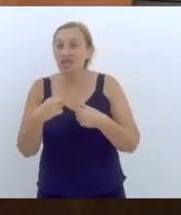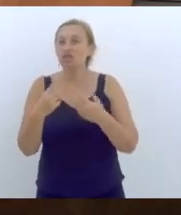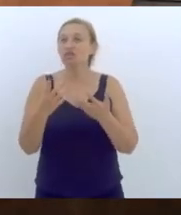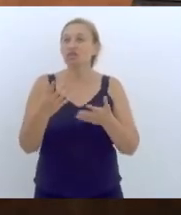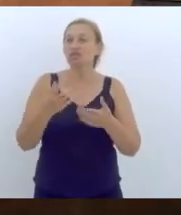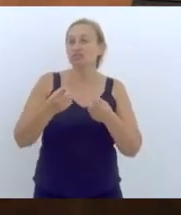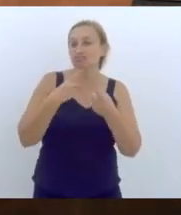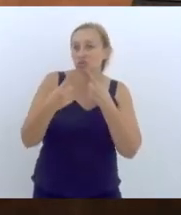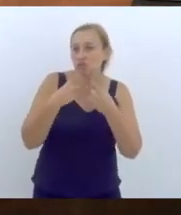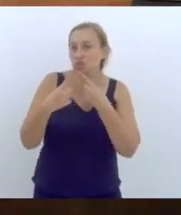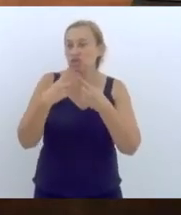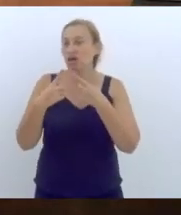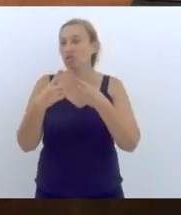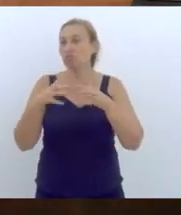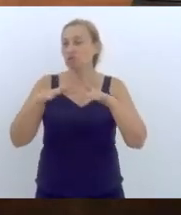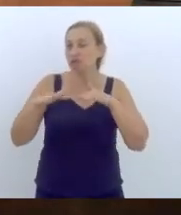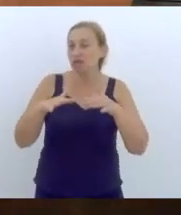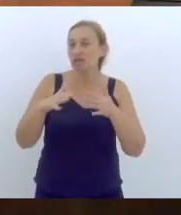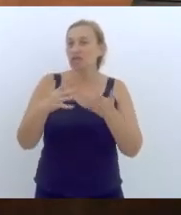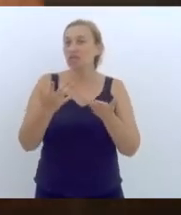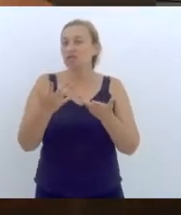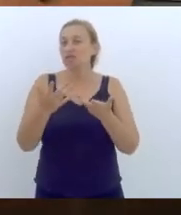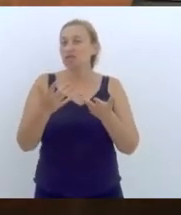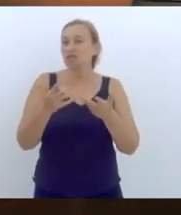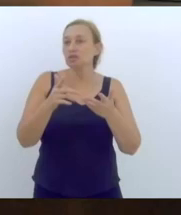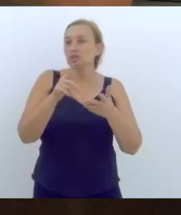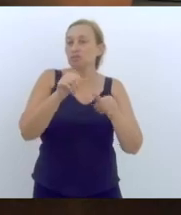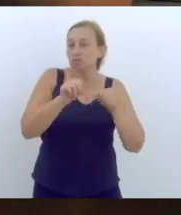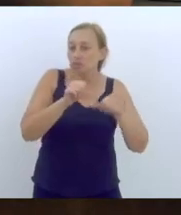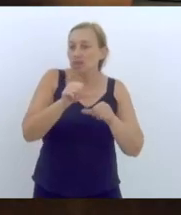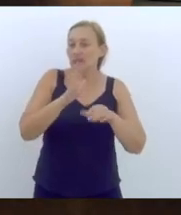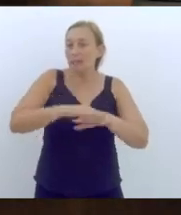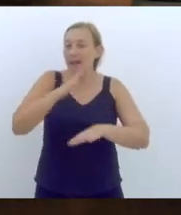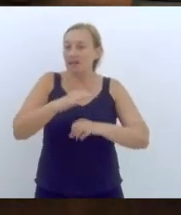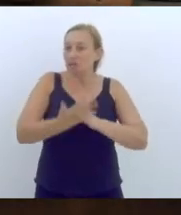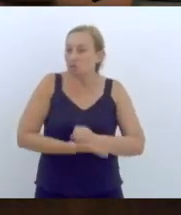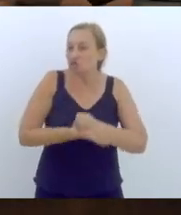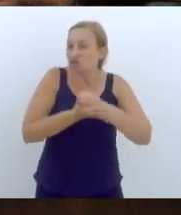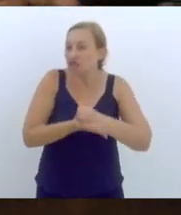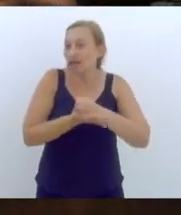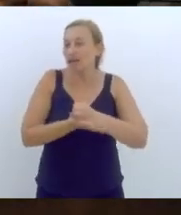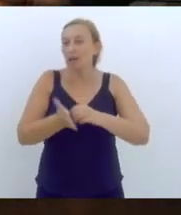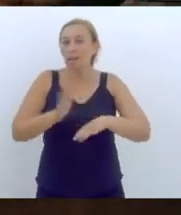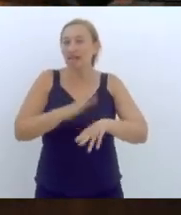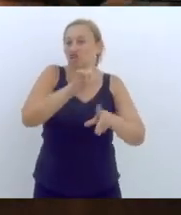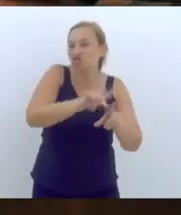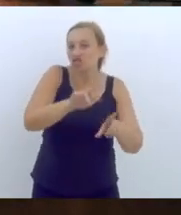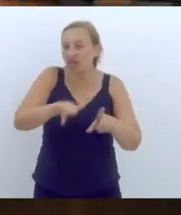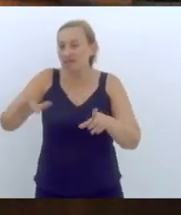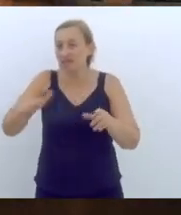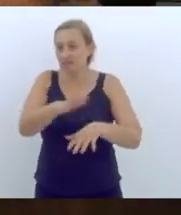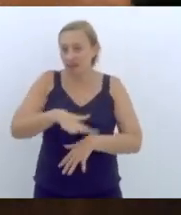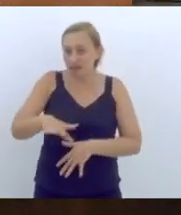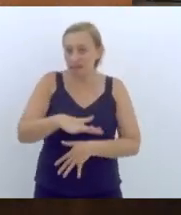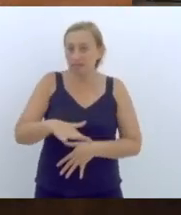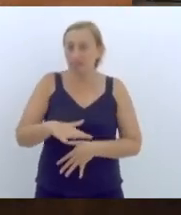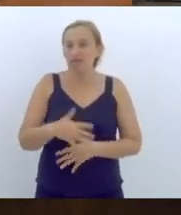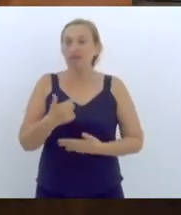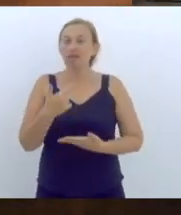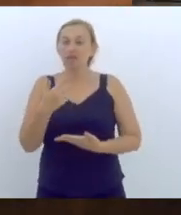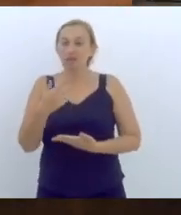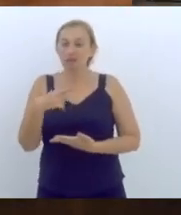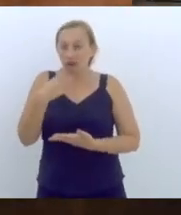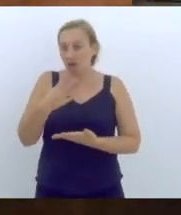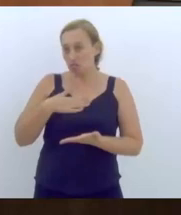e mobilizações em torno de alternativas mais sustentáveis para as mais diversas áreas. E eu abordo no